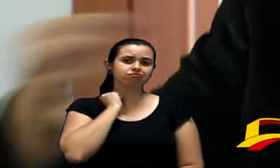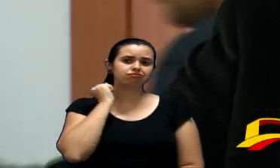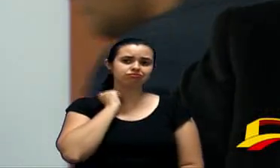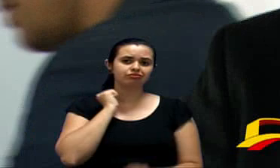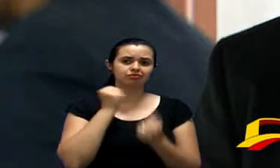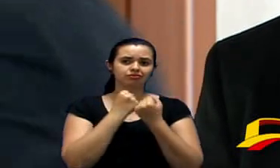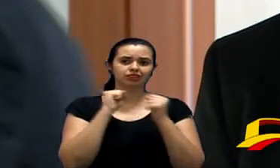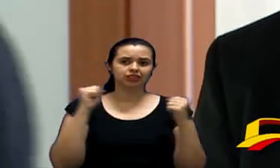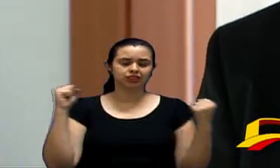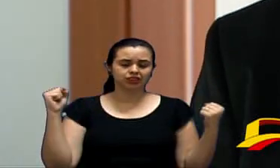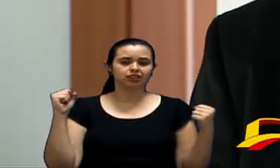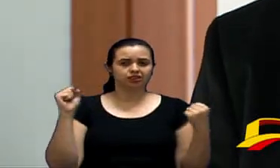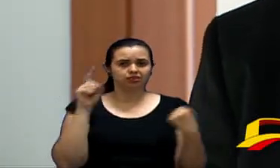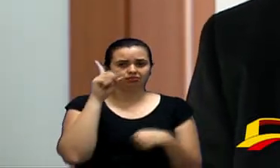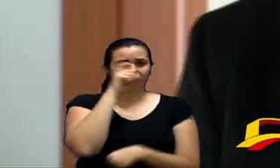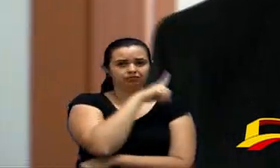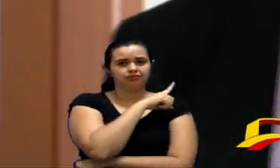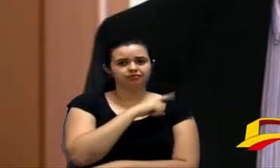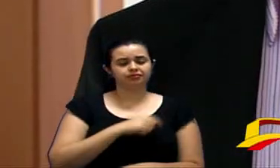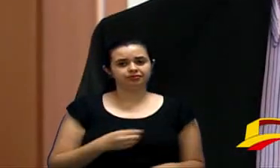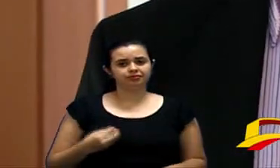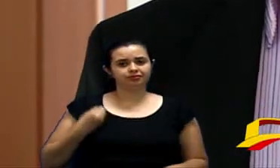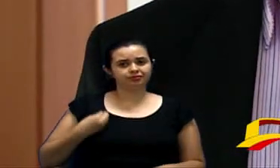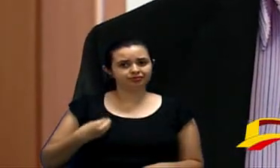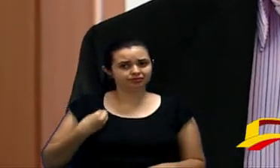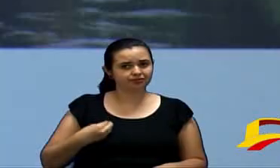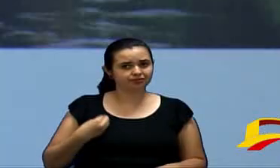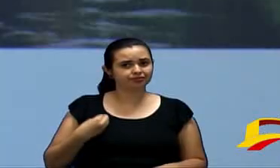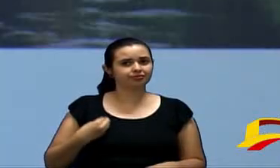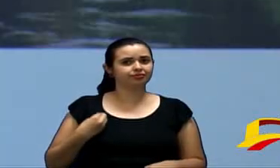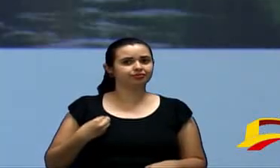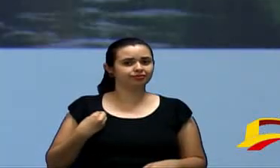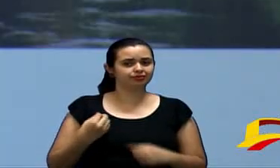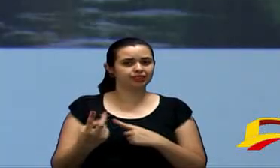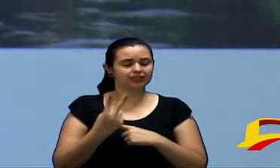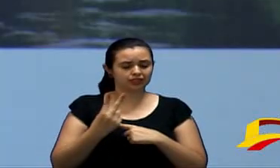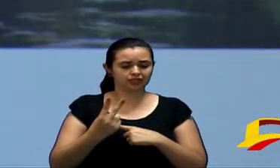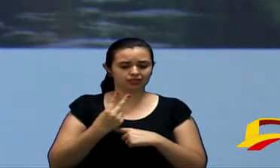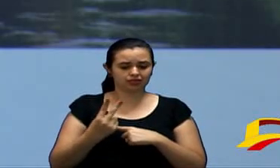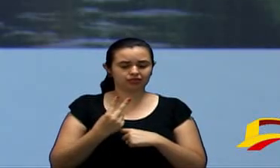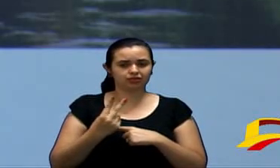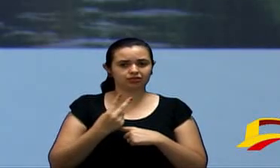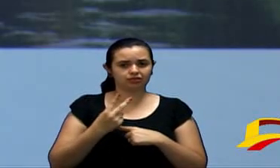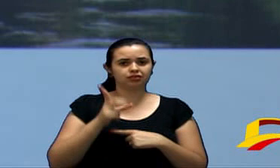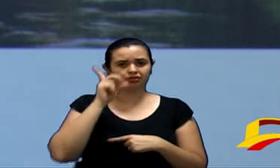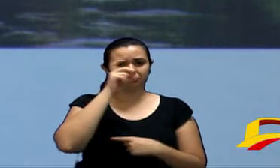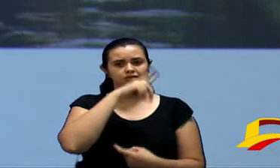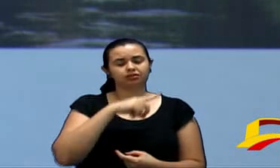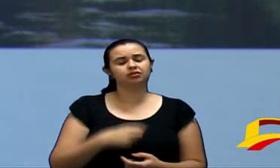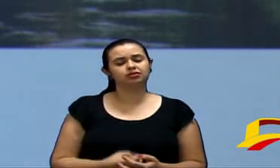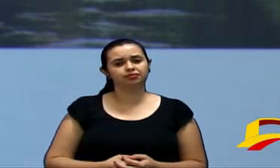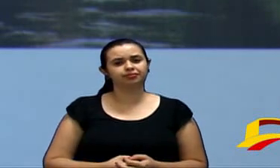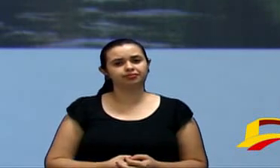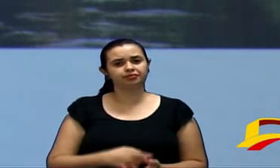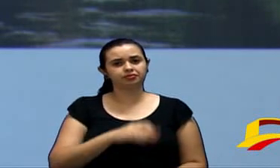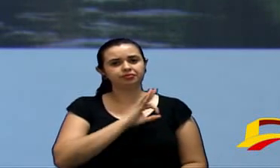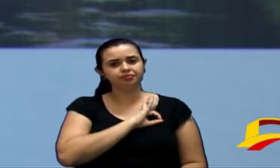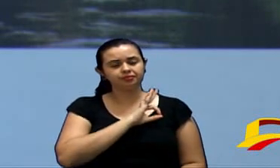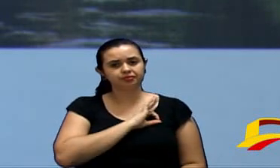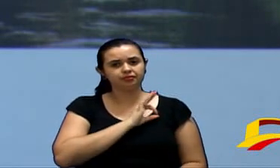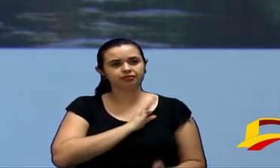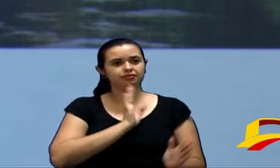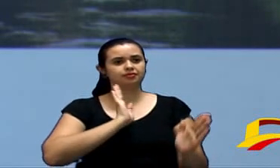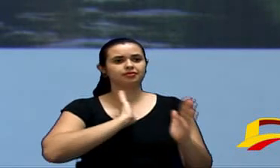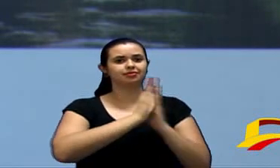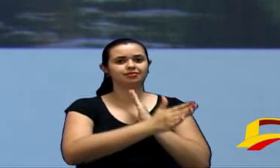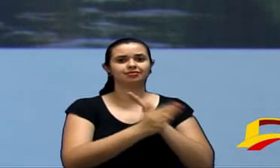é taxada. Envolve a questão da vida o tempo totalmente todo. Totalmente, João. Né? Imagina, ele sai, por exemplo, o policial sai de casa, ele beija a esposa, os